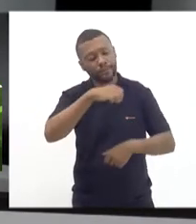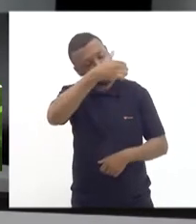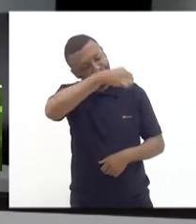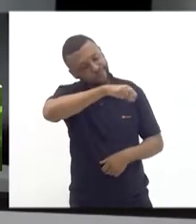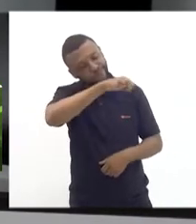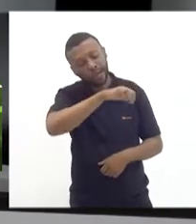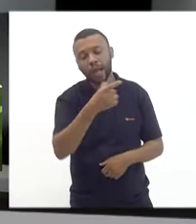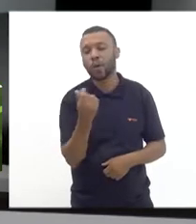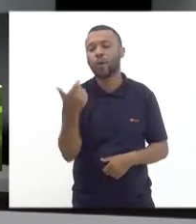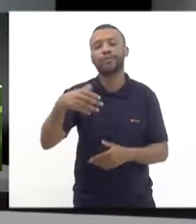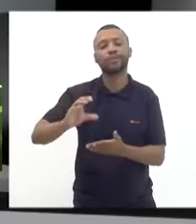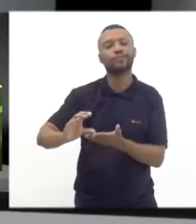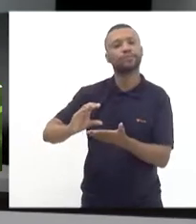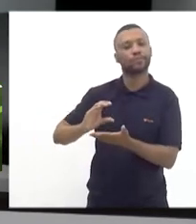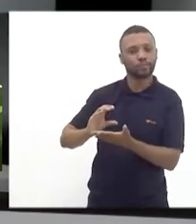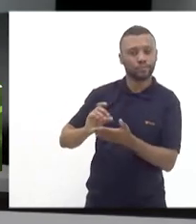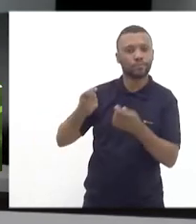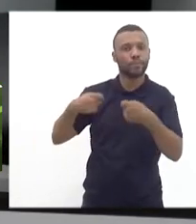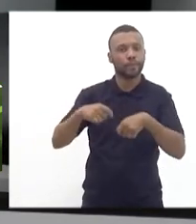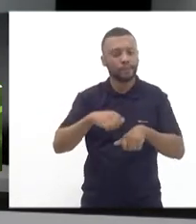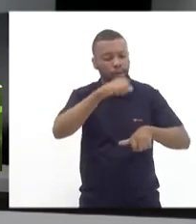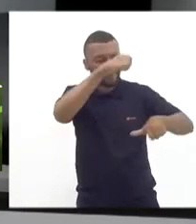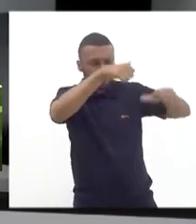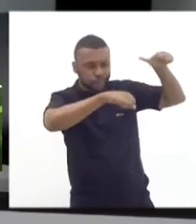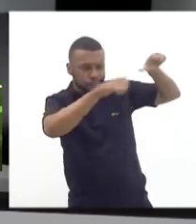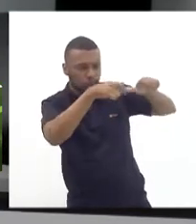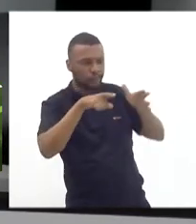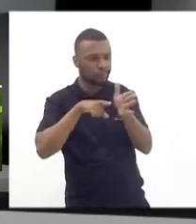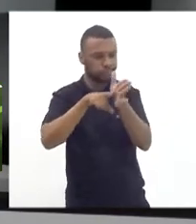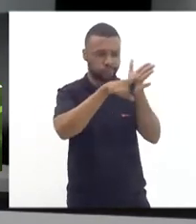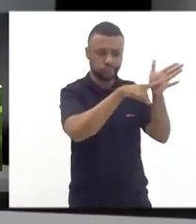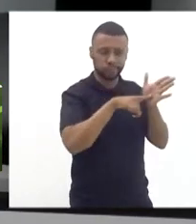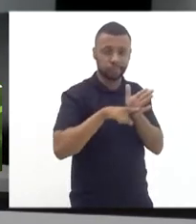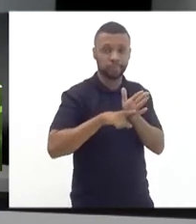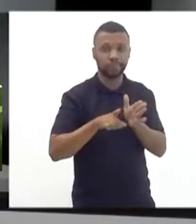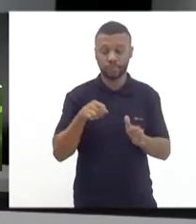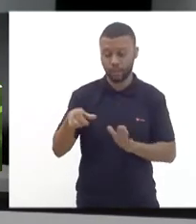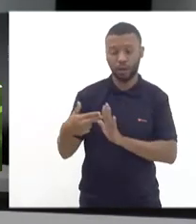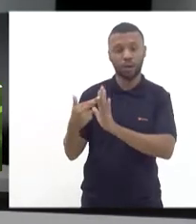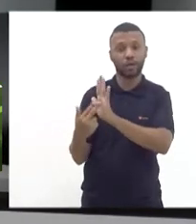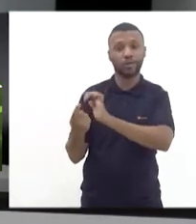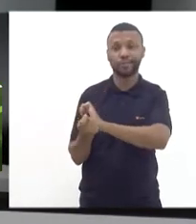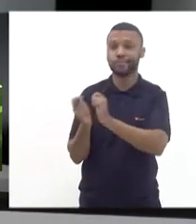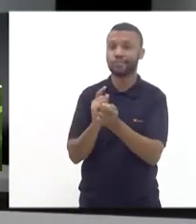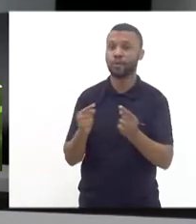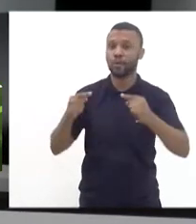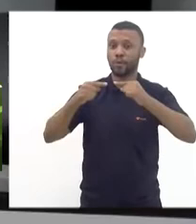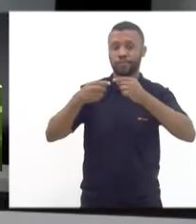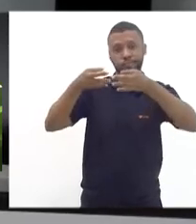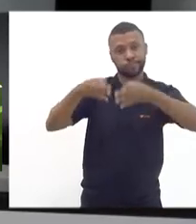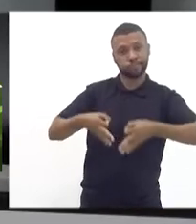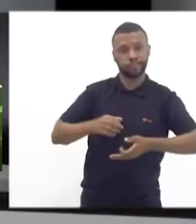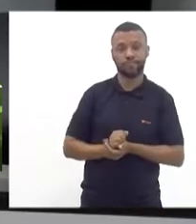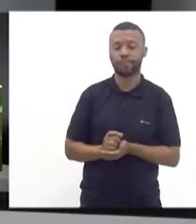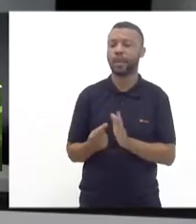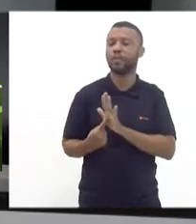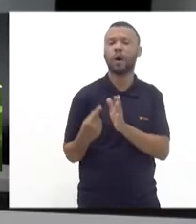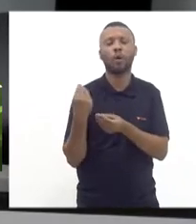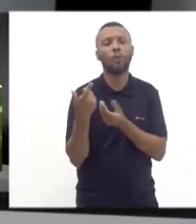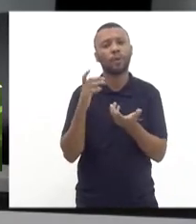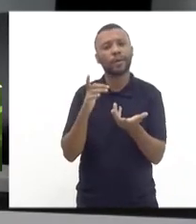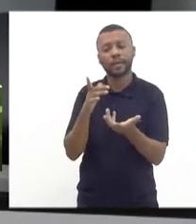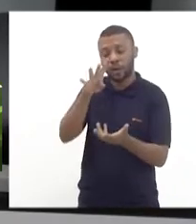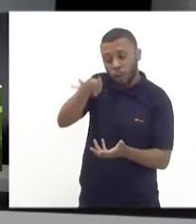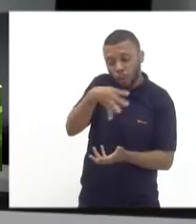precisar. Então, esse relatório é fundamental. E o relatório de conformidade, porque ele mostra como efetivamente o programa